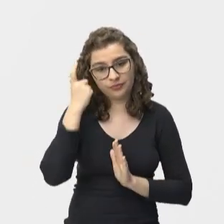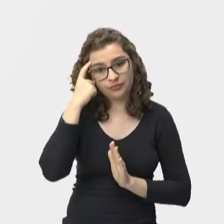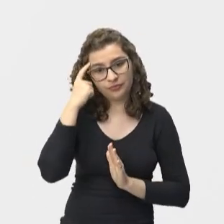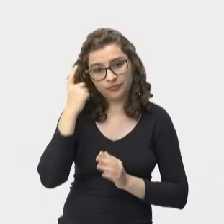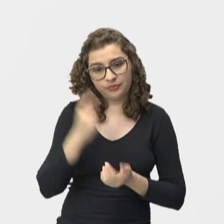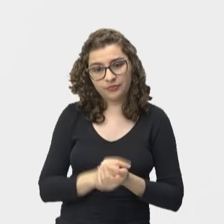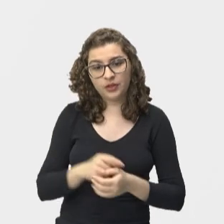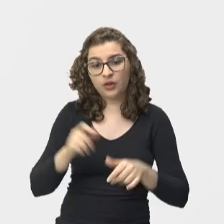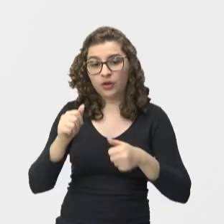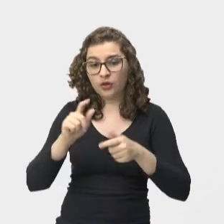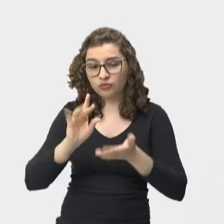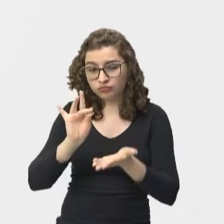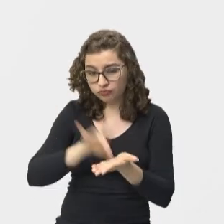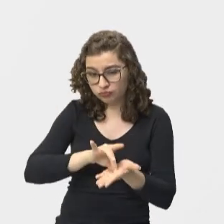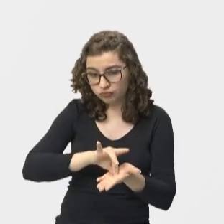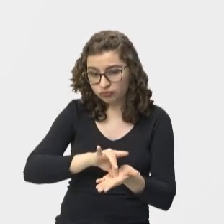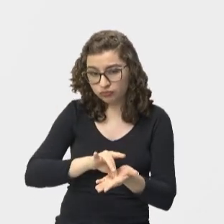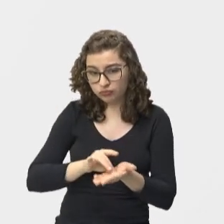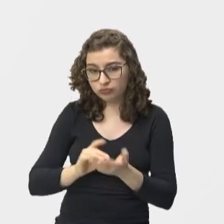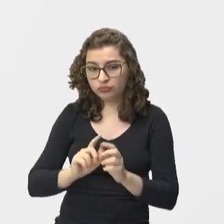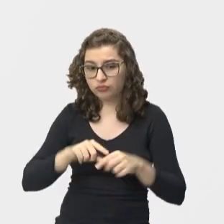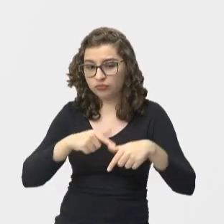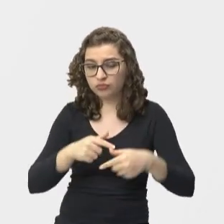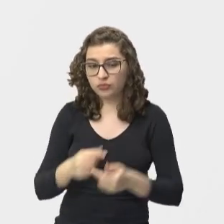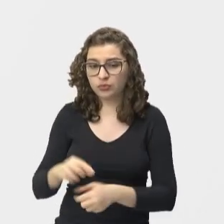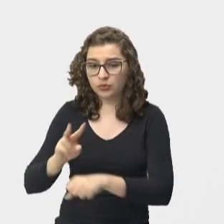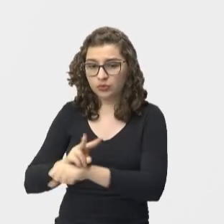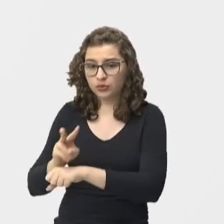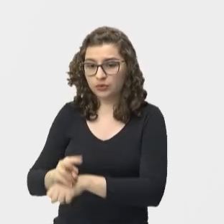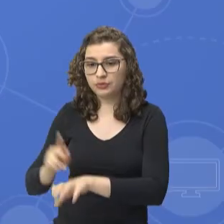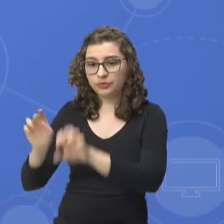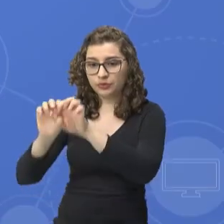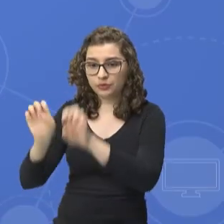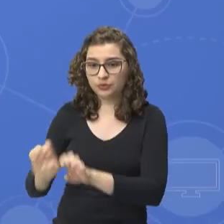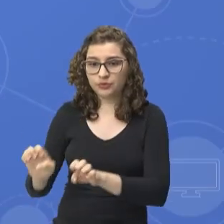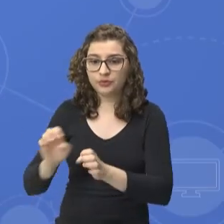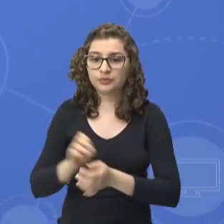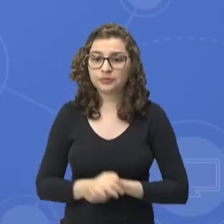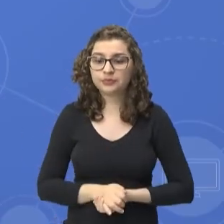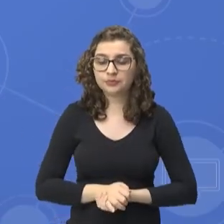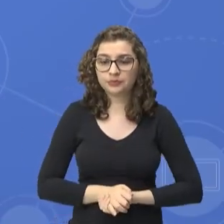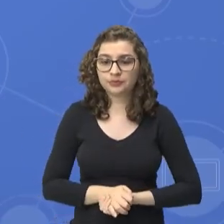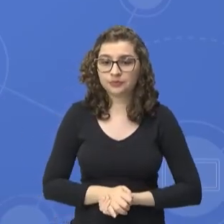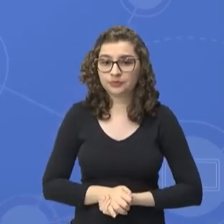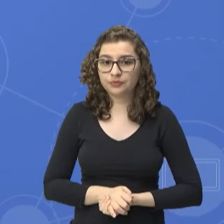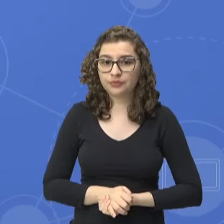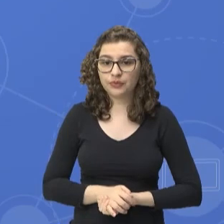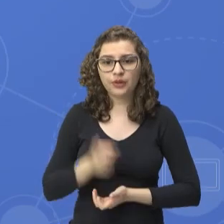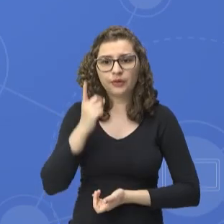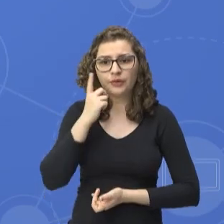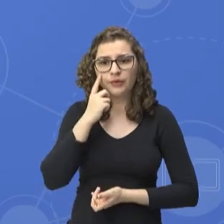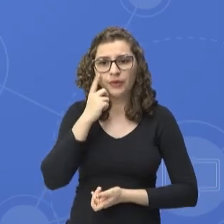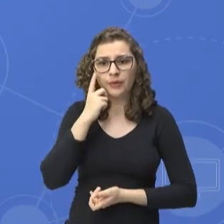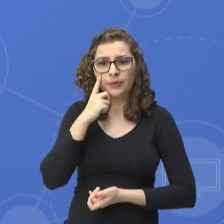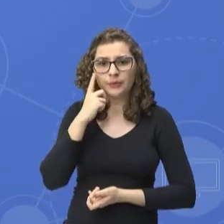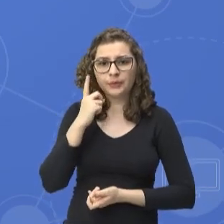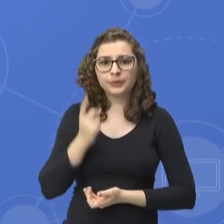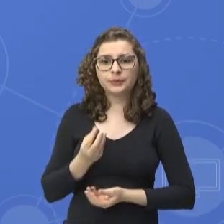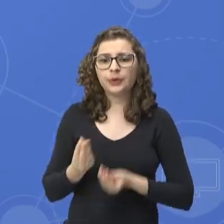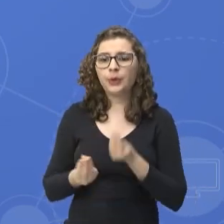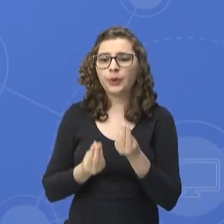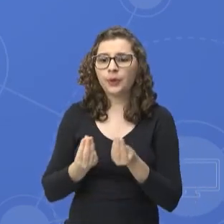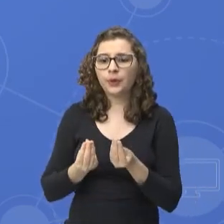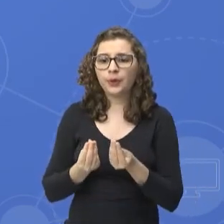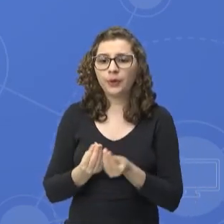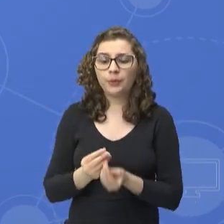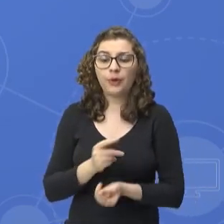planejamento, execução, monitoramento e estruturação. Certo? Vamos então ver qual